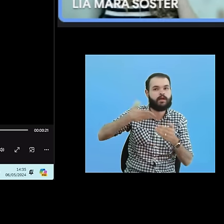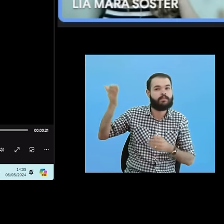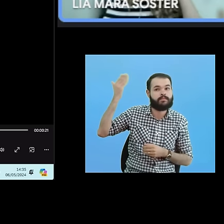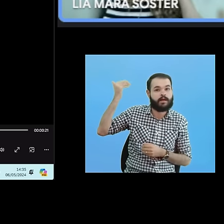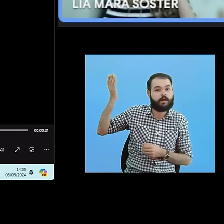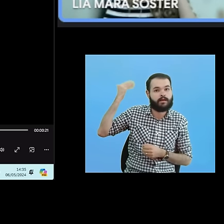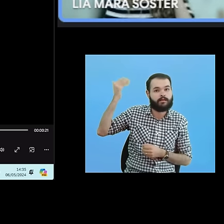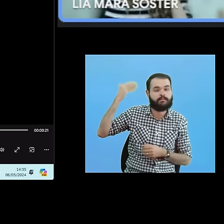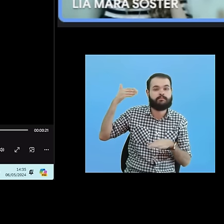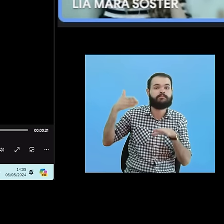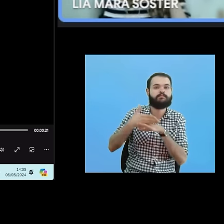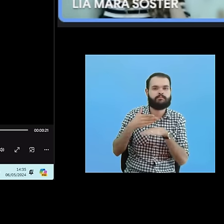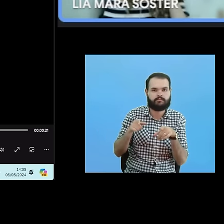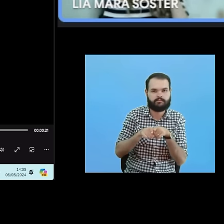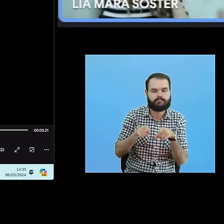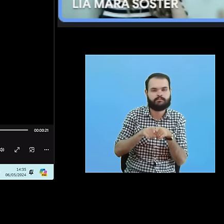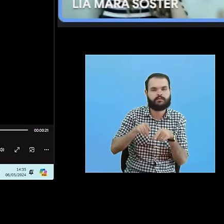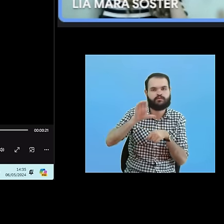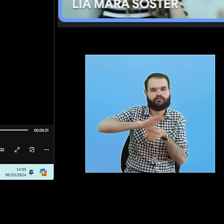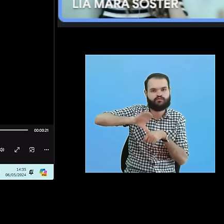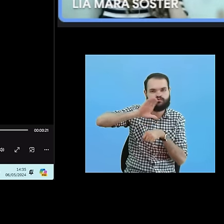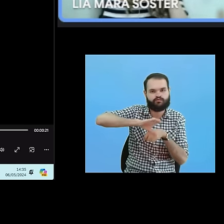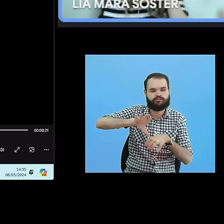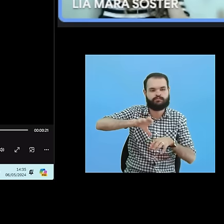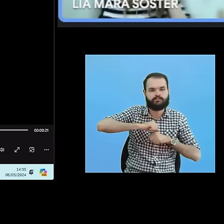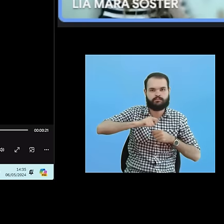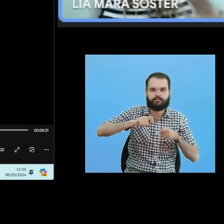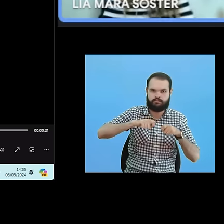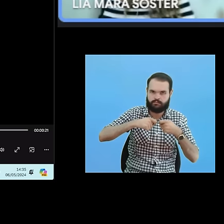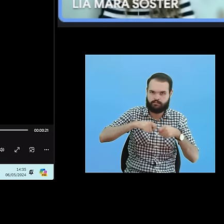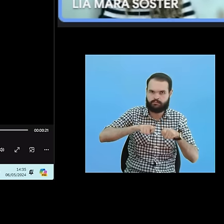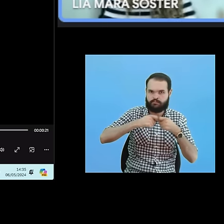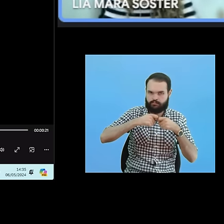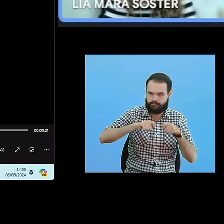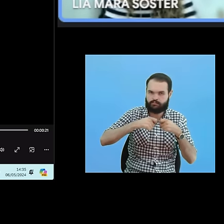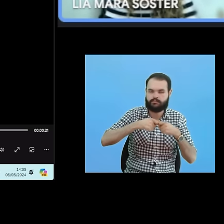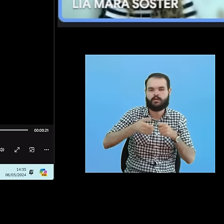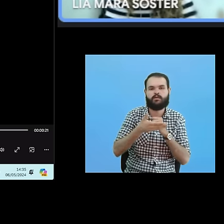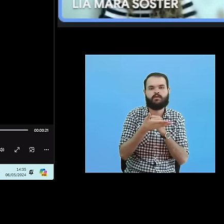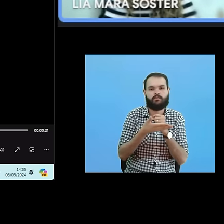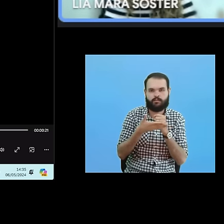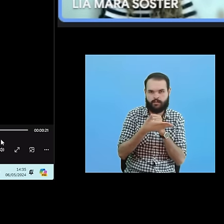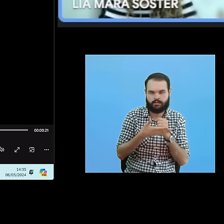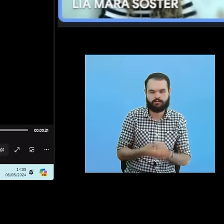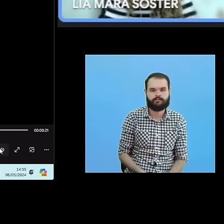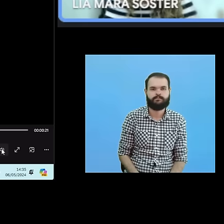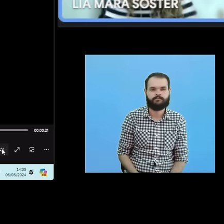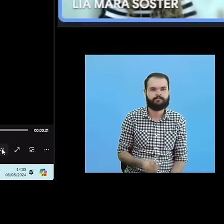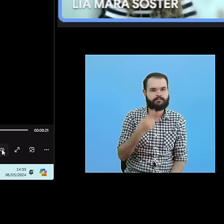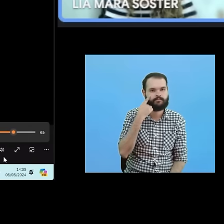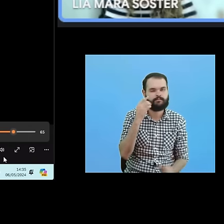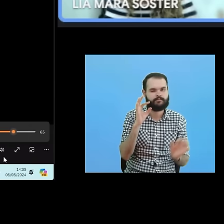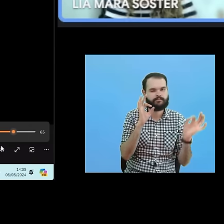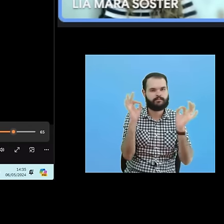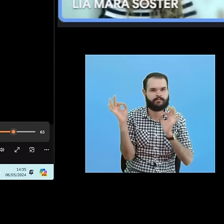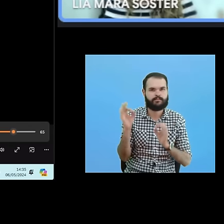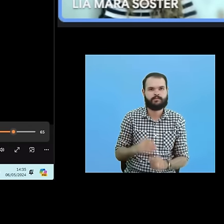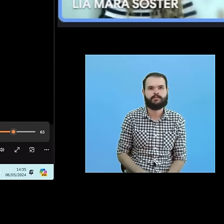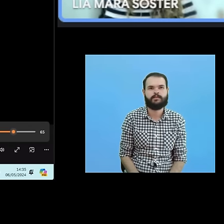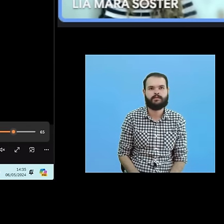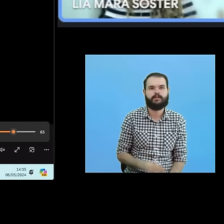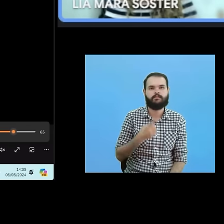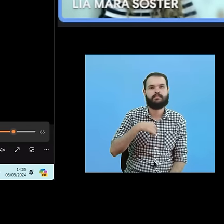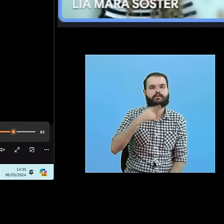época participou também ali do curso de crochê, do curso básico. Então vamos dar uma acompanhada aqui